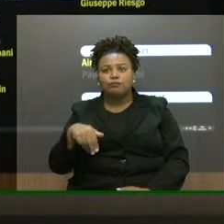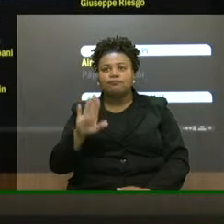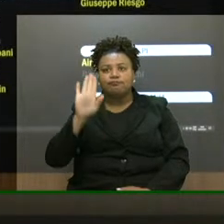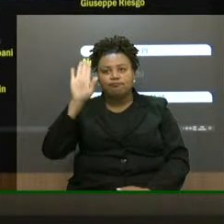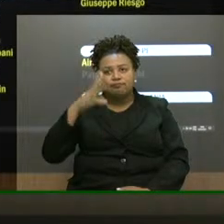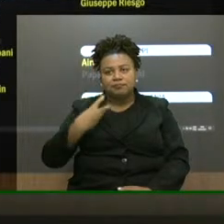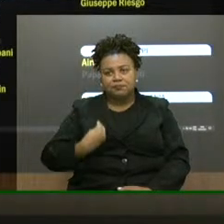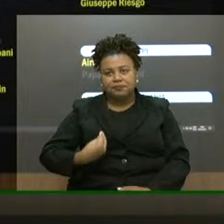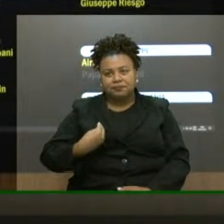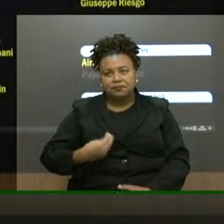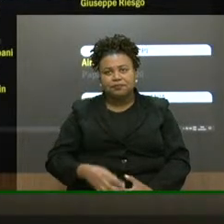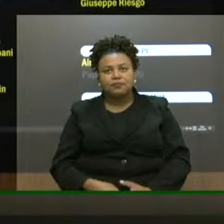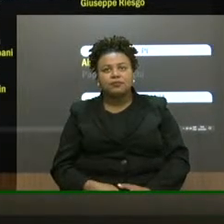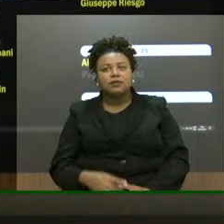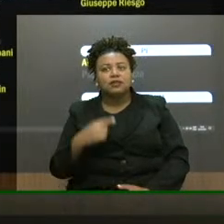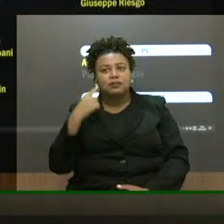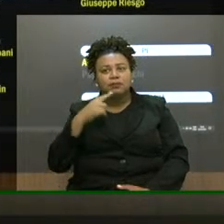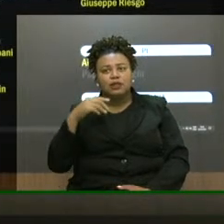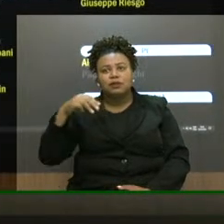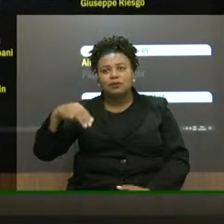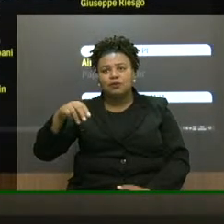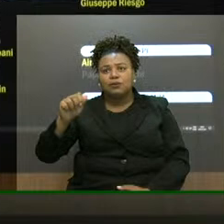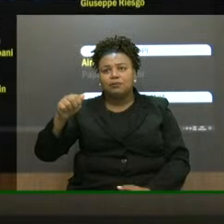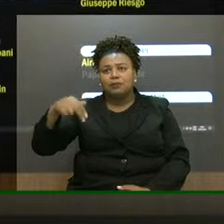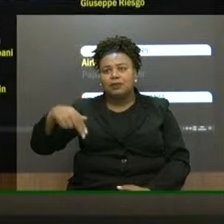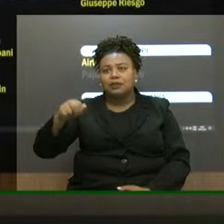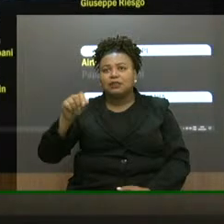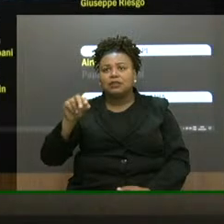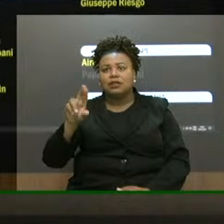Presente. Luiz Fernando Mainardi.